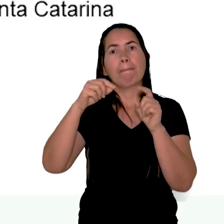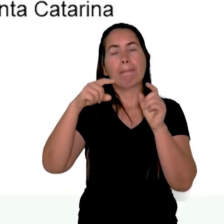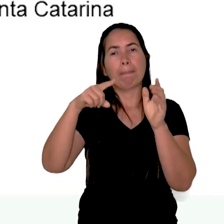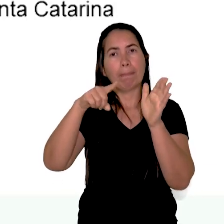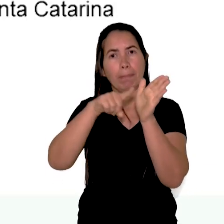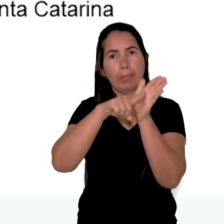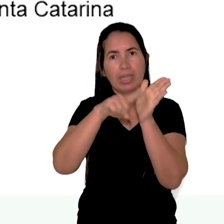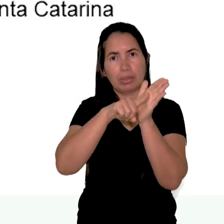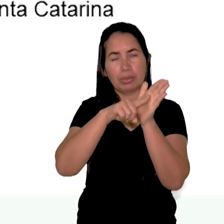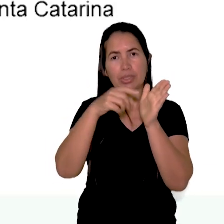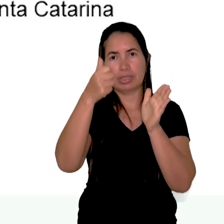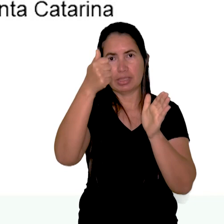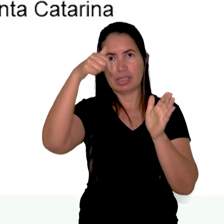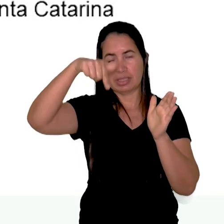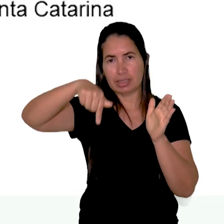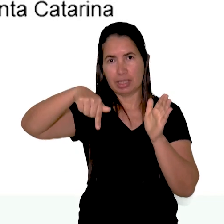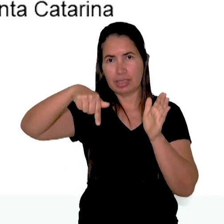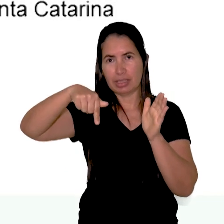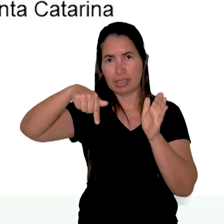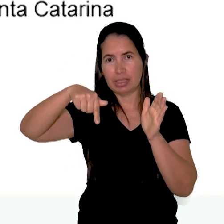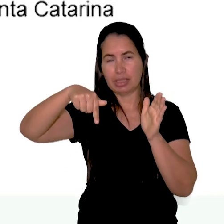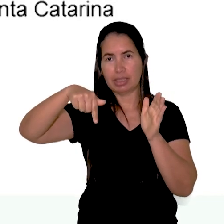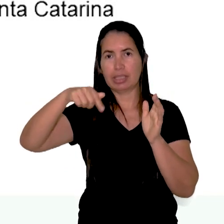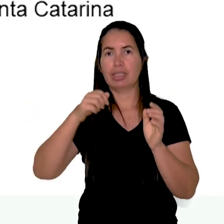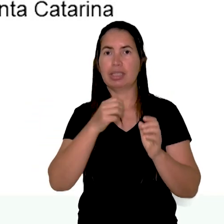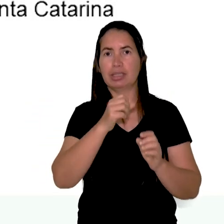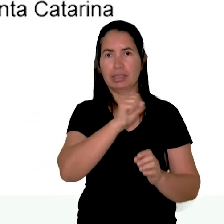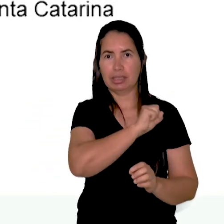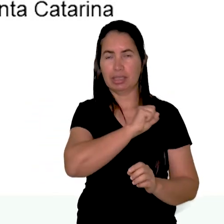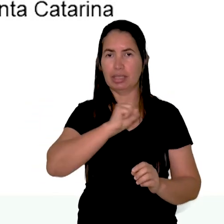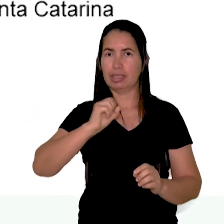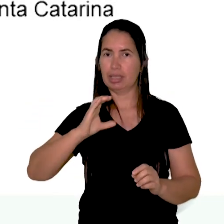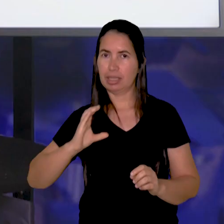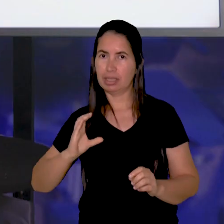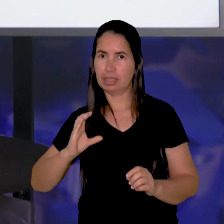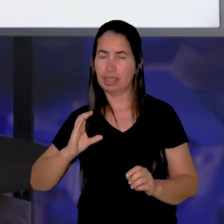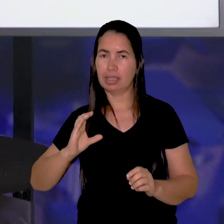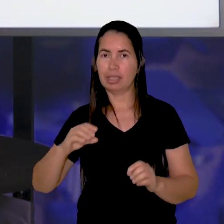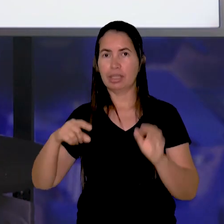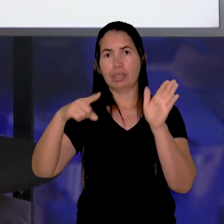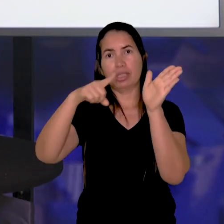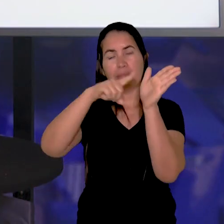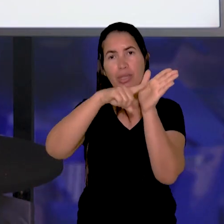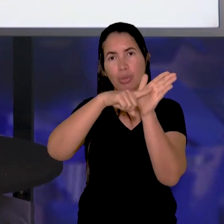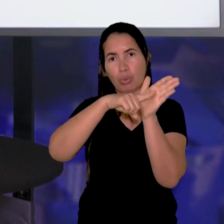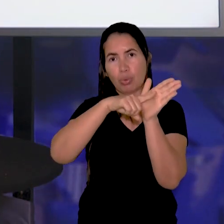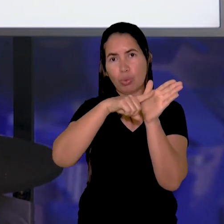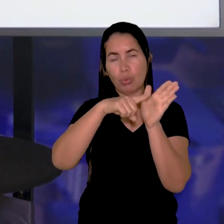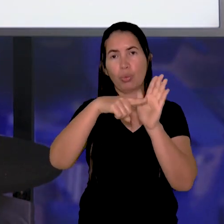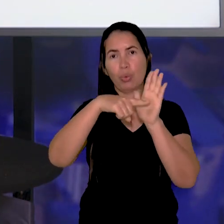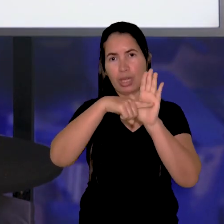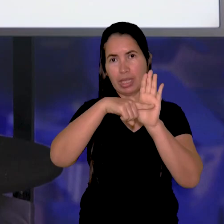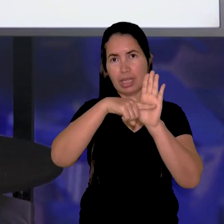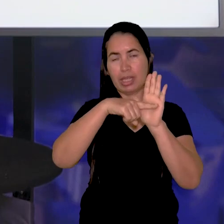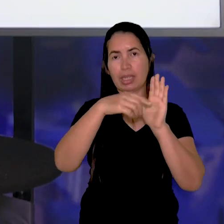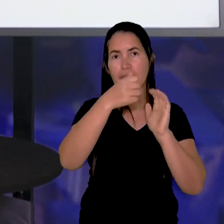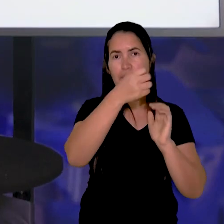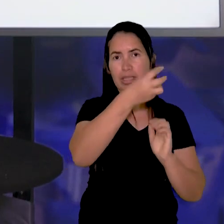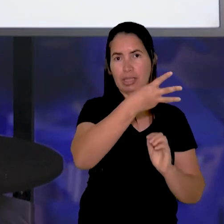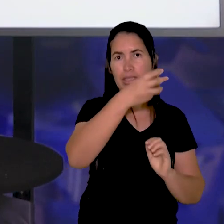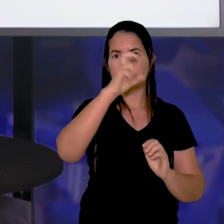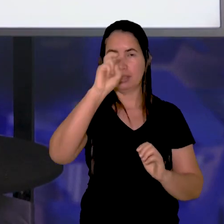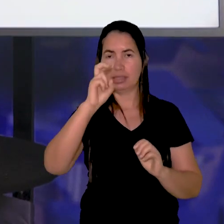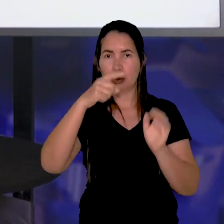17 graus Celsius, que é a temperatura máxima em Santa Catarina. Nós vamos subtrair 35 menos